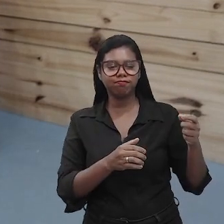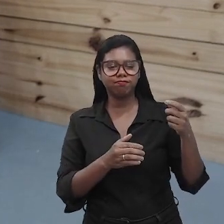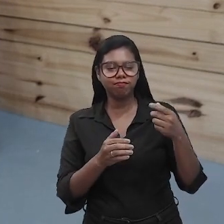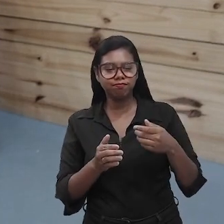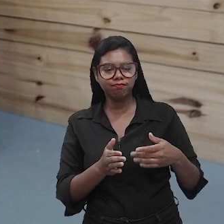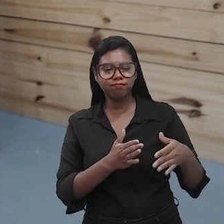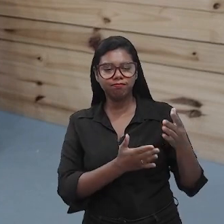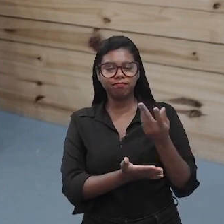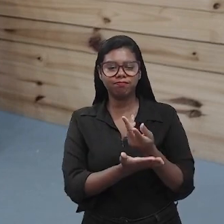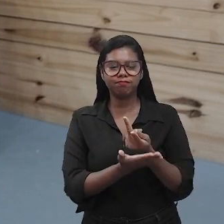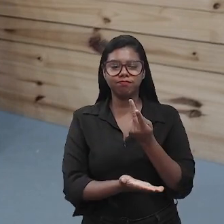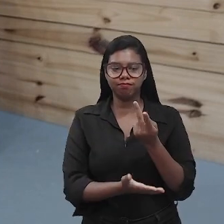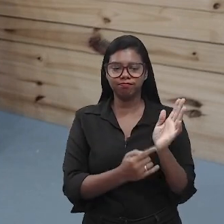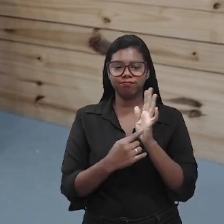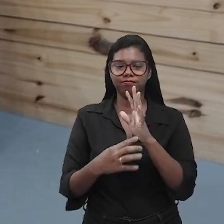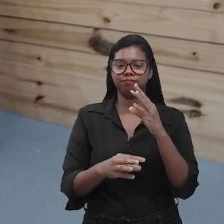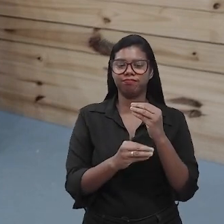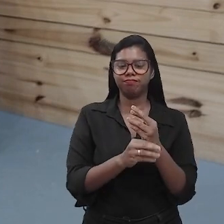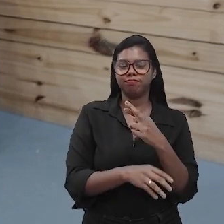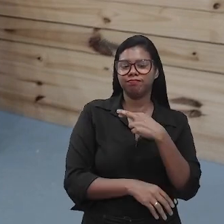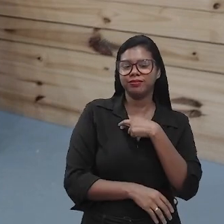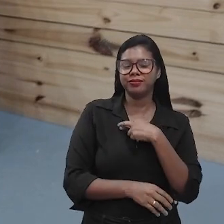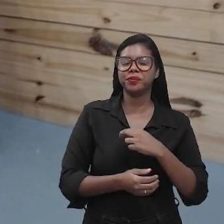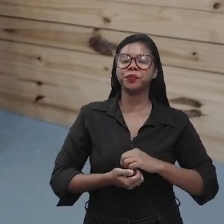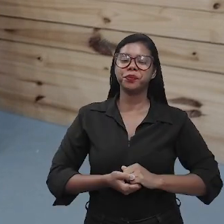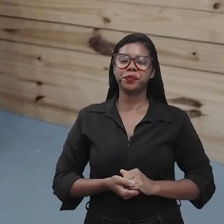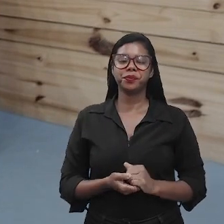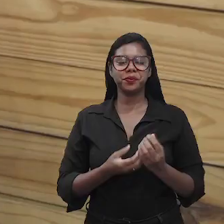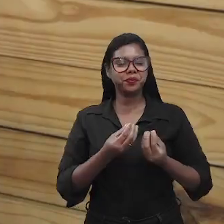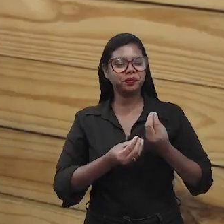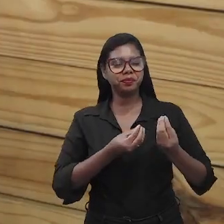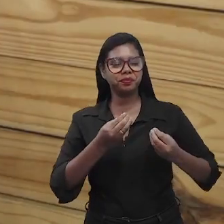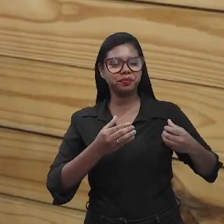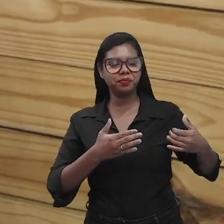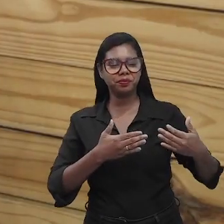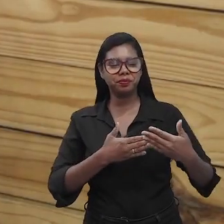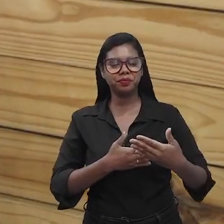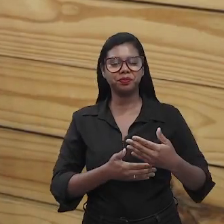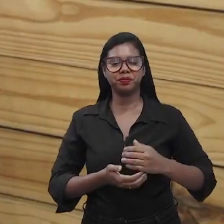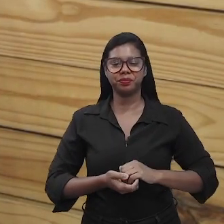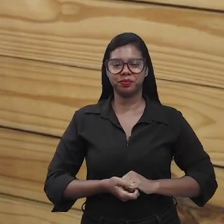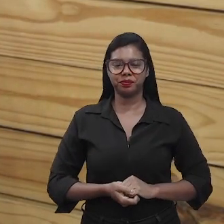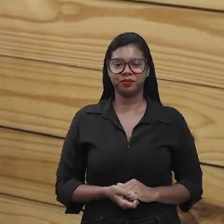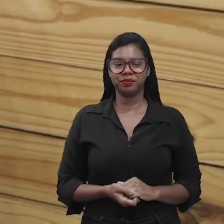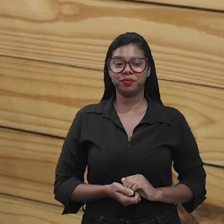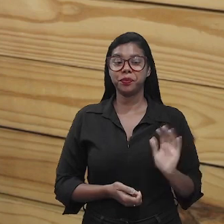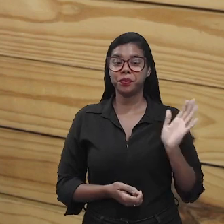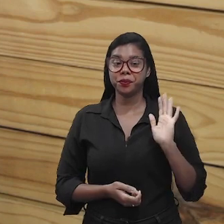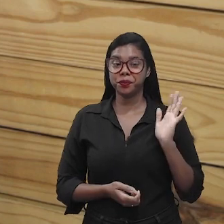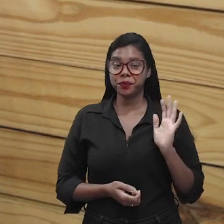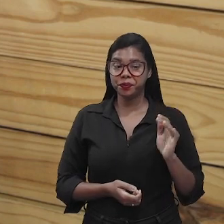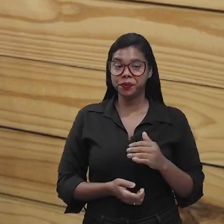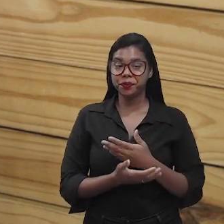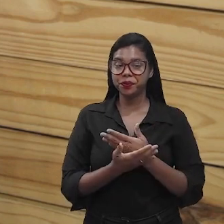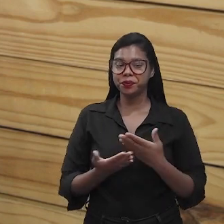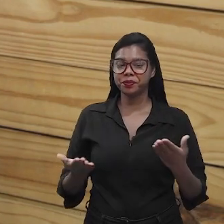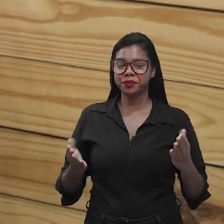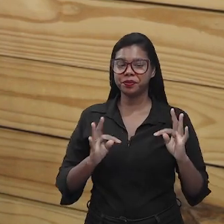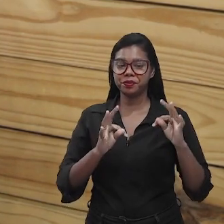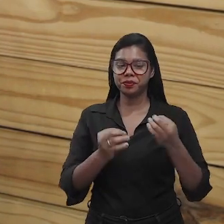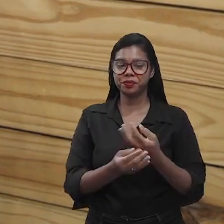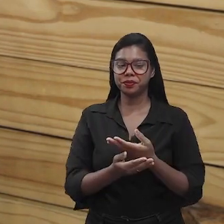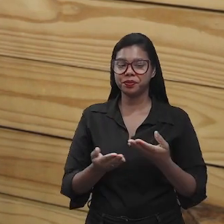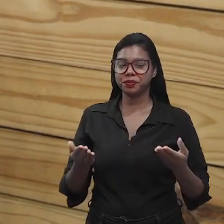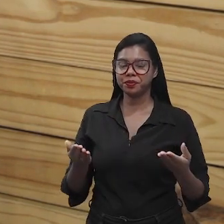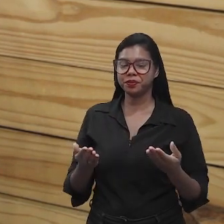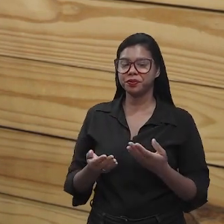do seu novo romance, o Emílio. Como é que se deu esse processo? Olá, olá a todos, mais uma vez. Então, eu tive